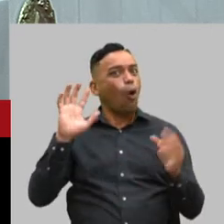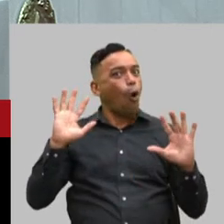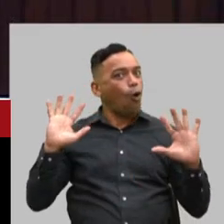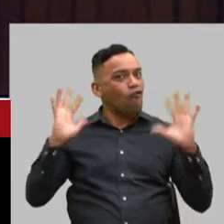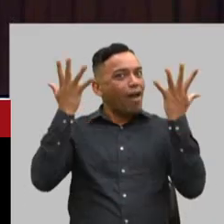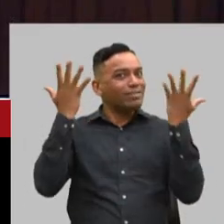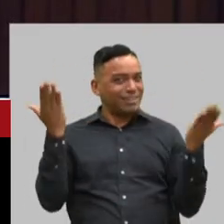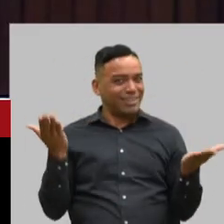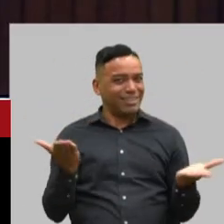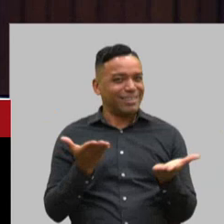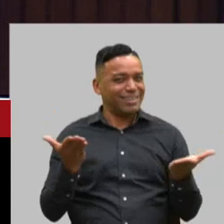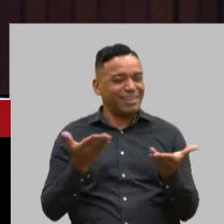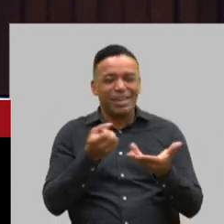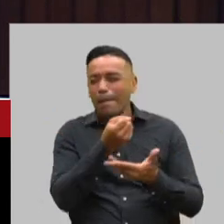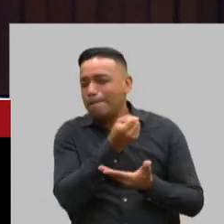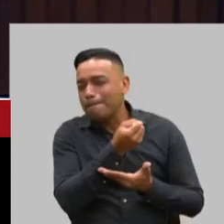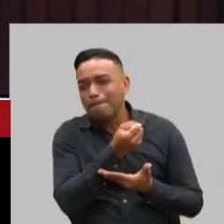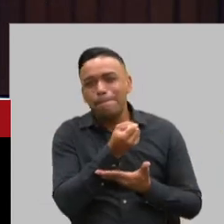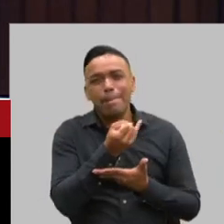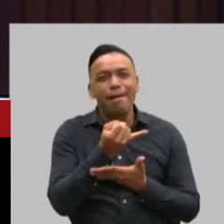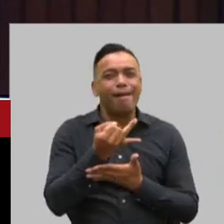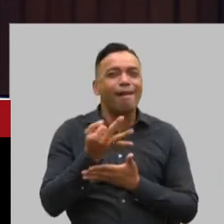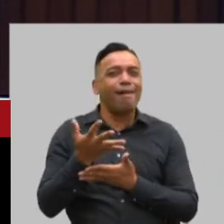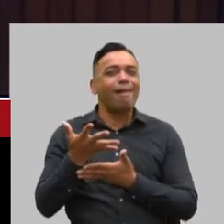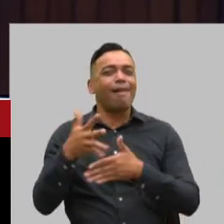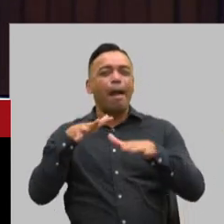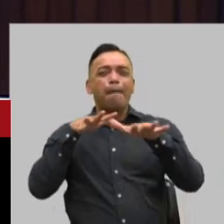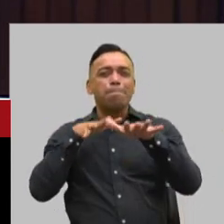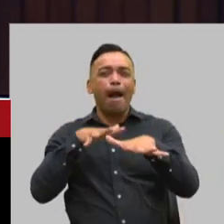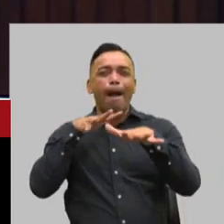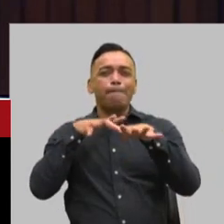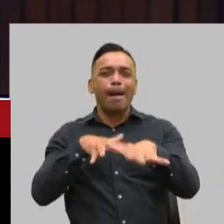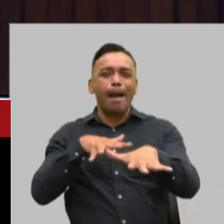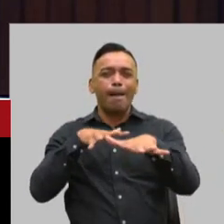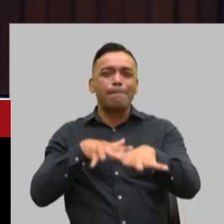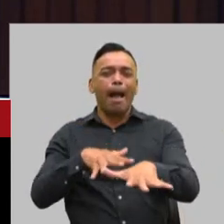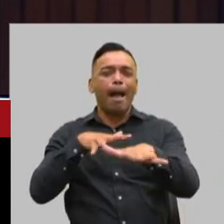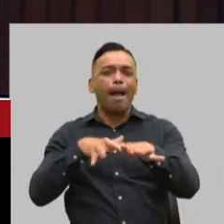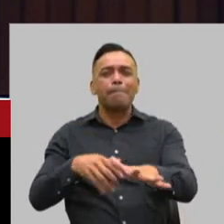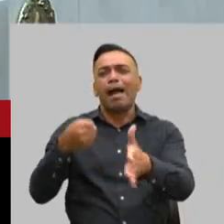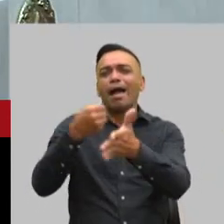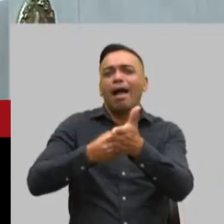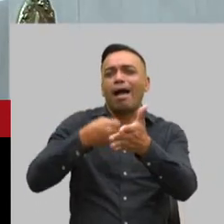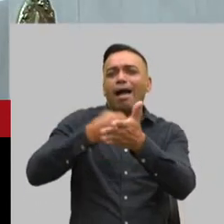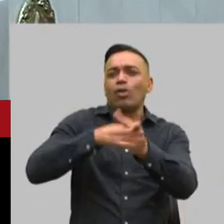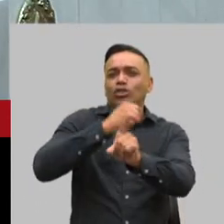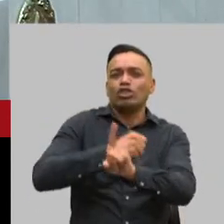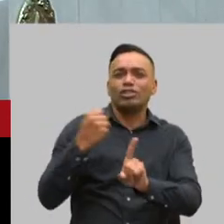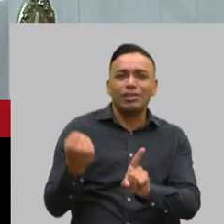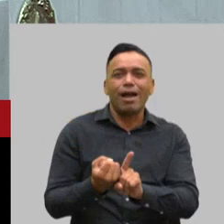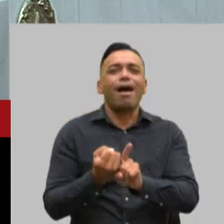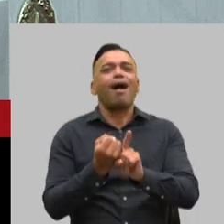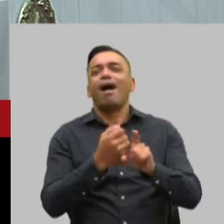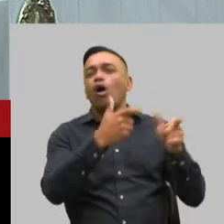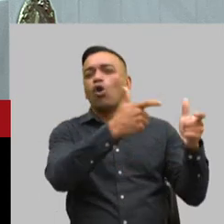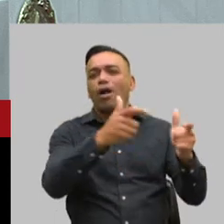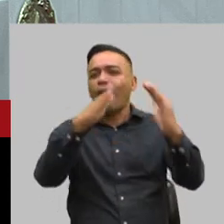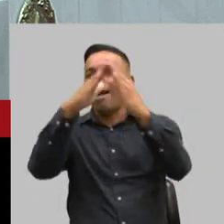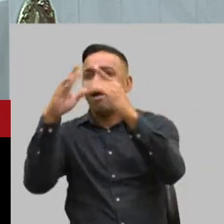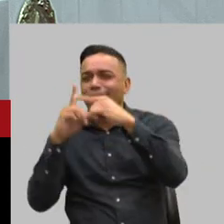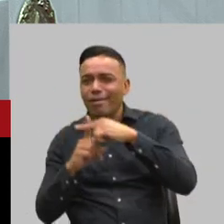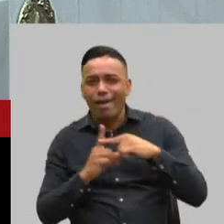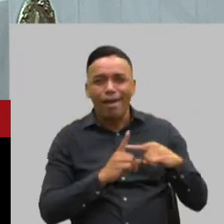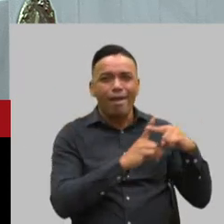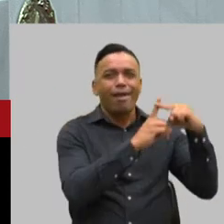são inúmeros os movimentos sociais, as paróquias, as comunidades, os padres, as